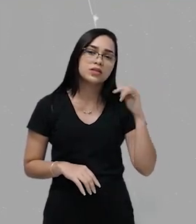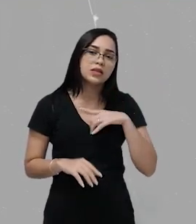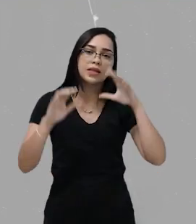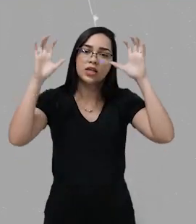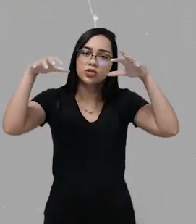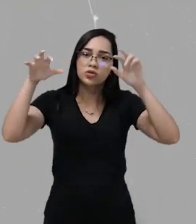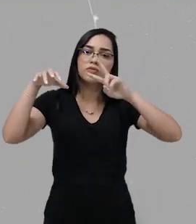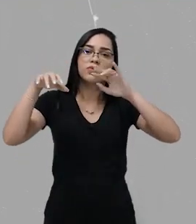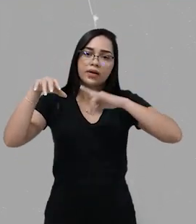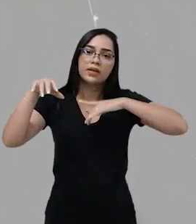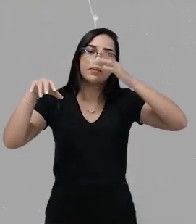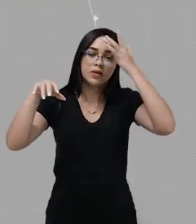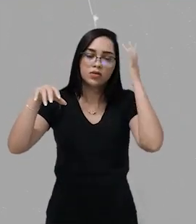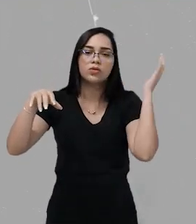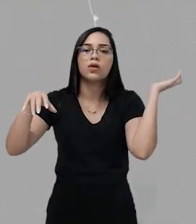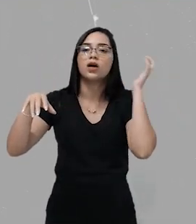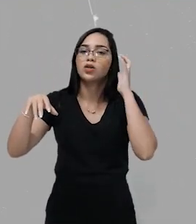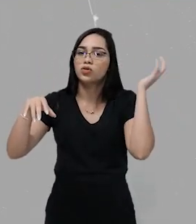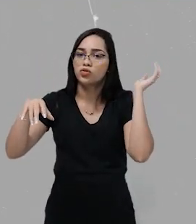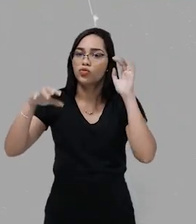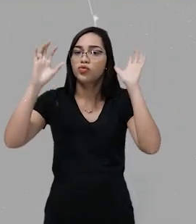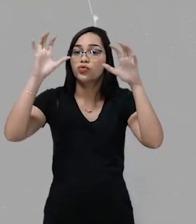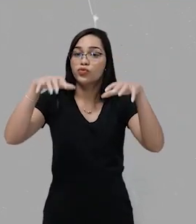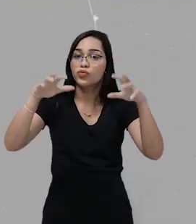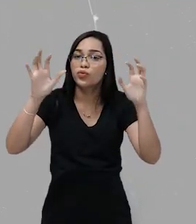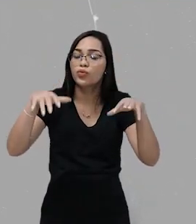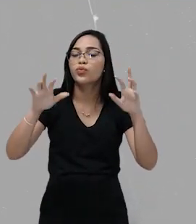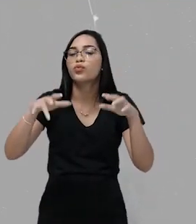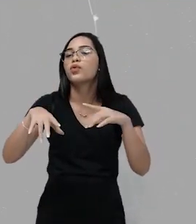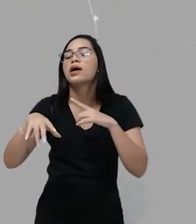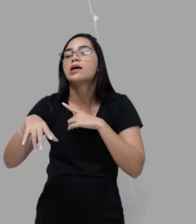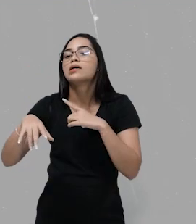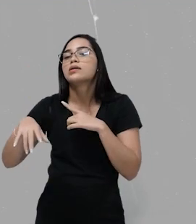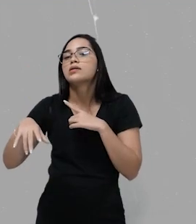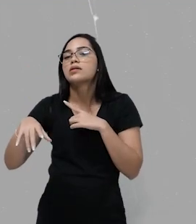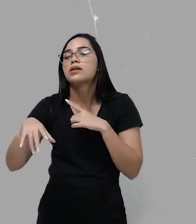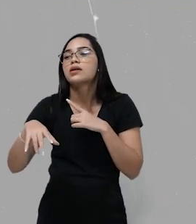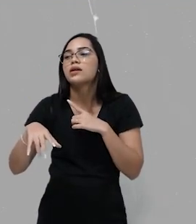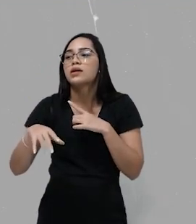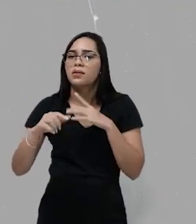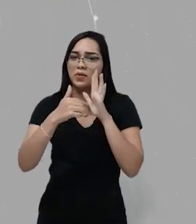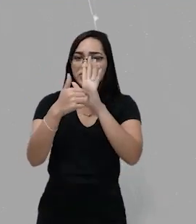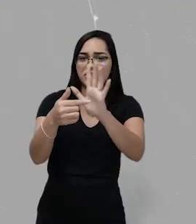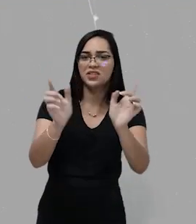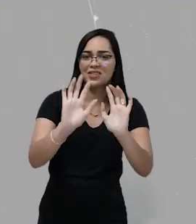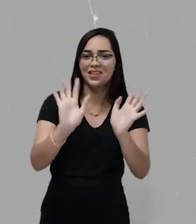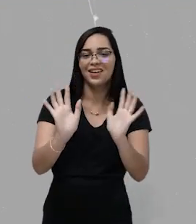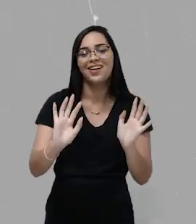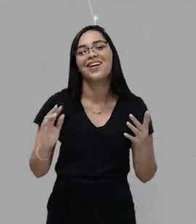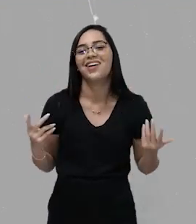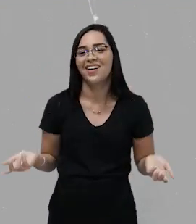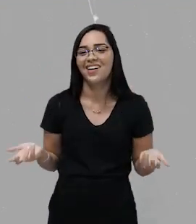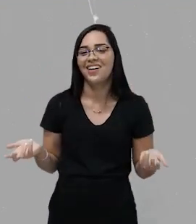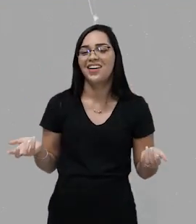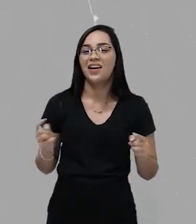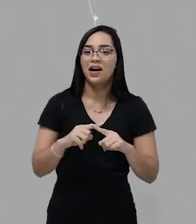alguém lá fazendo um barulhinho, mostrando a chuva, né? Mostrando não, né, gente? Mostrar a chuva não, mas para você